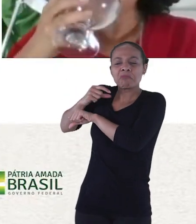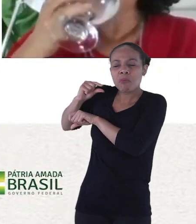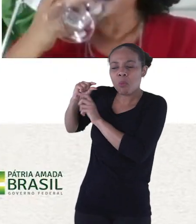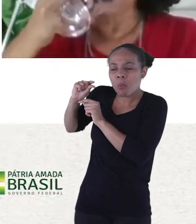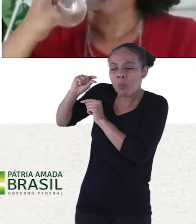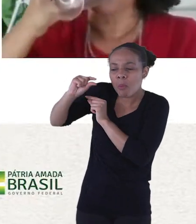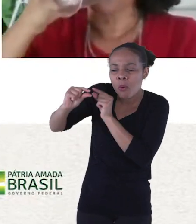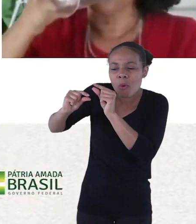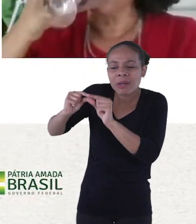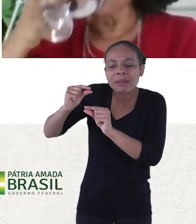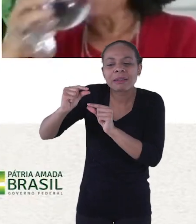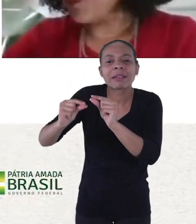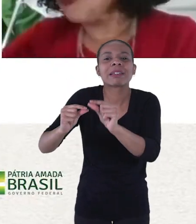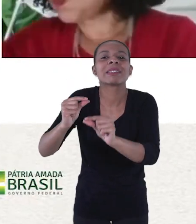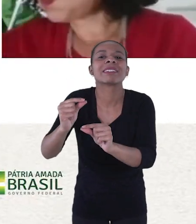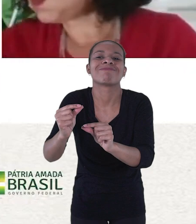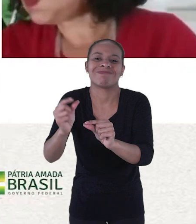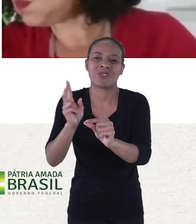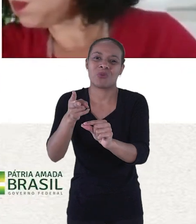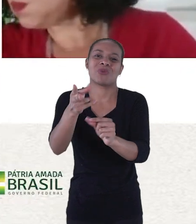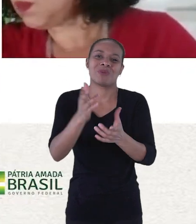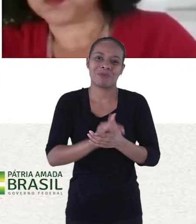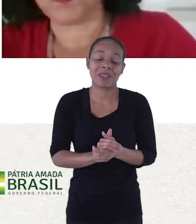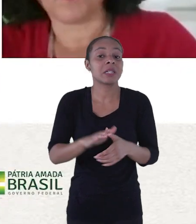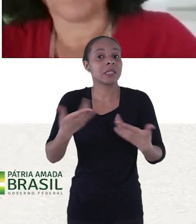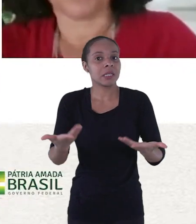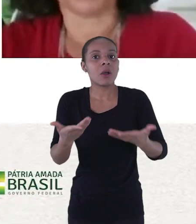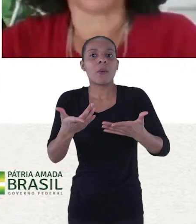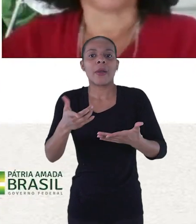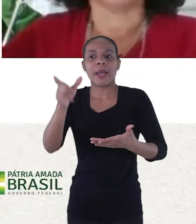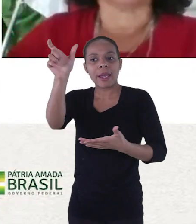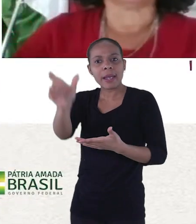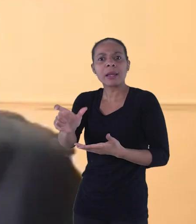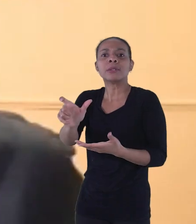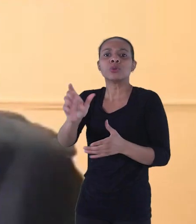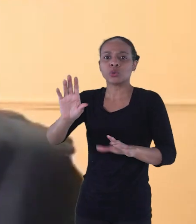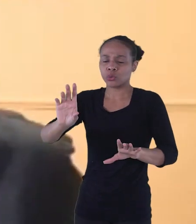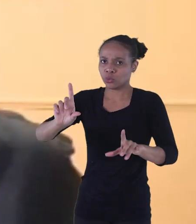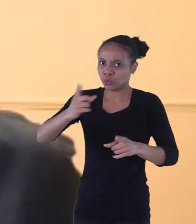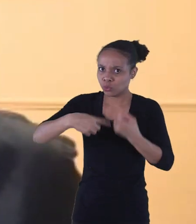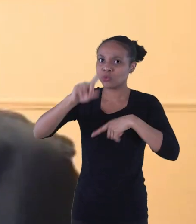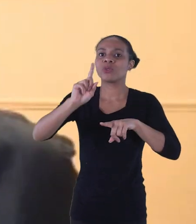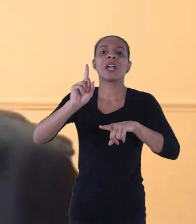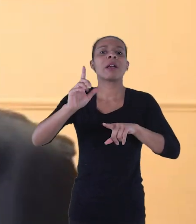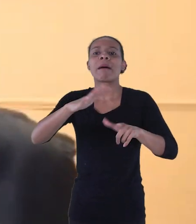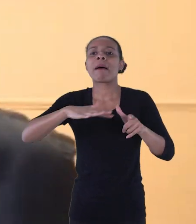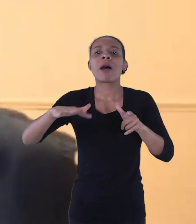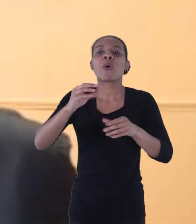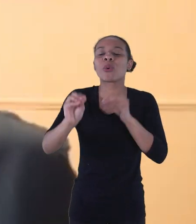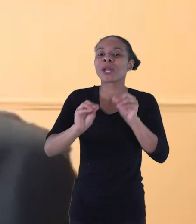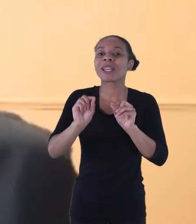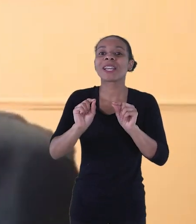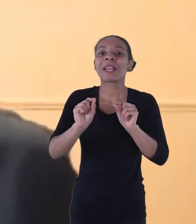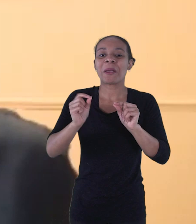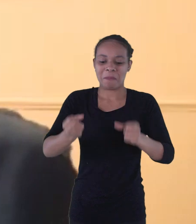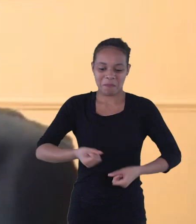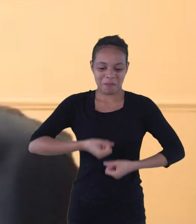Leni, é que a Carolina sempre sonhou em fazer sucesso com poesia, e, na verdade, foi com prosa, né? No Quarto de Despejo, que ela